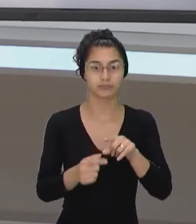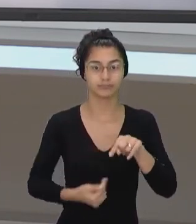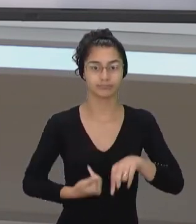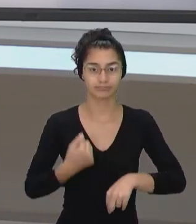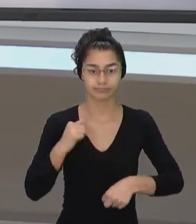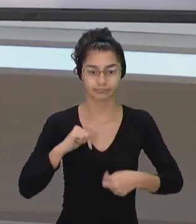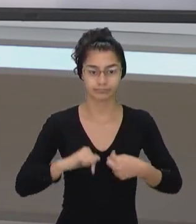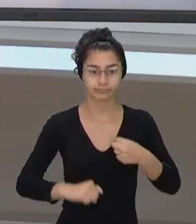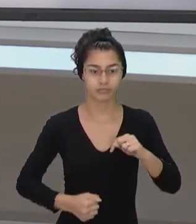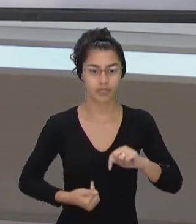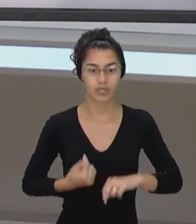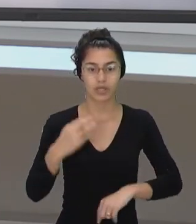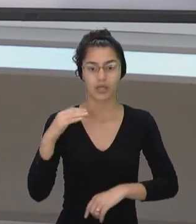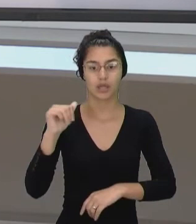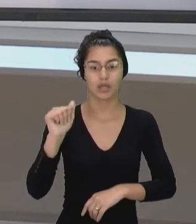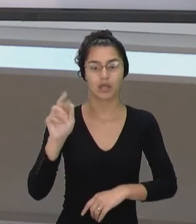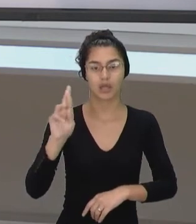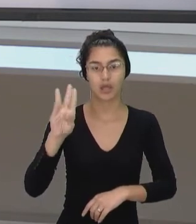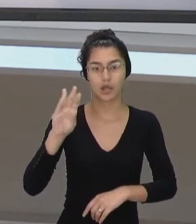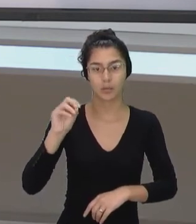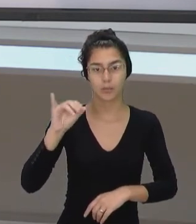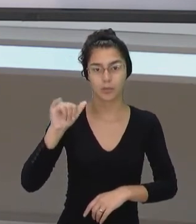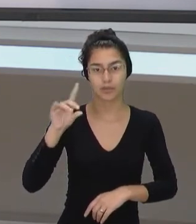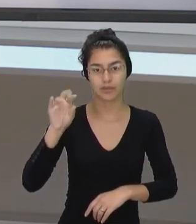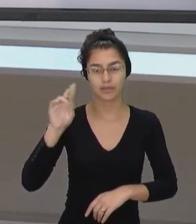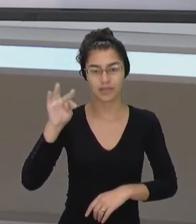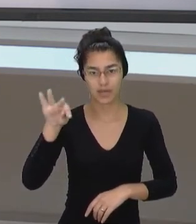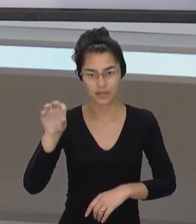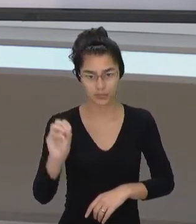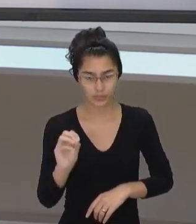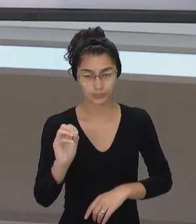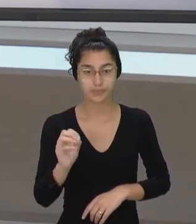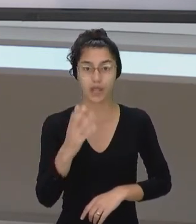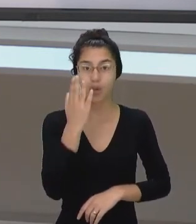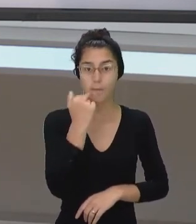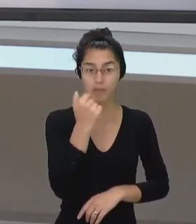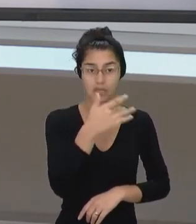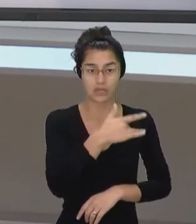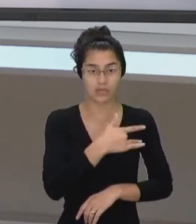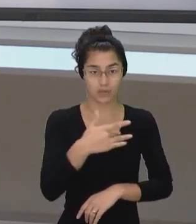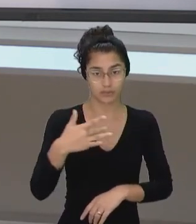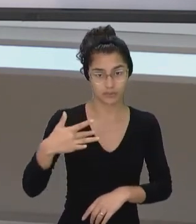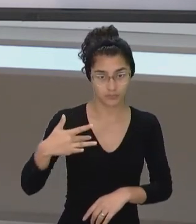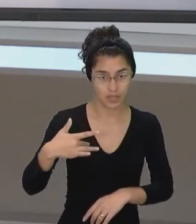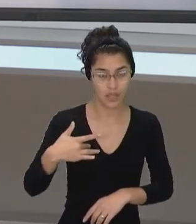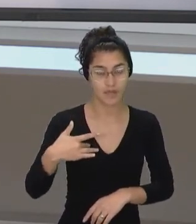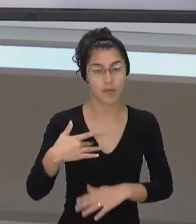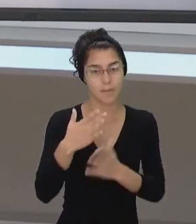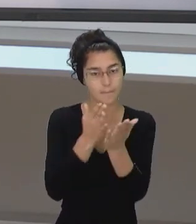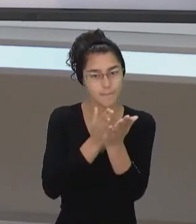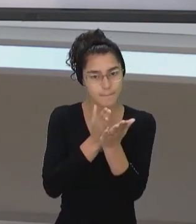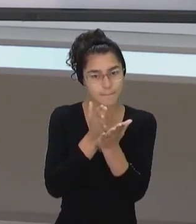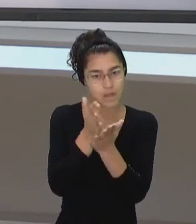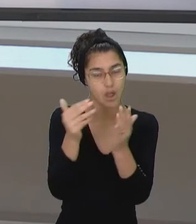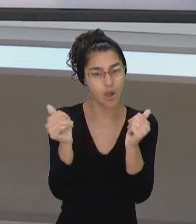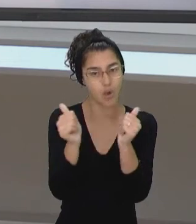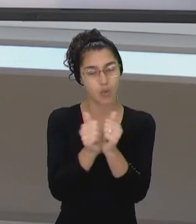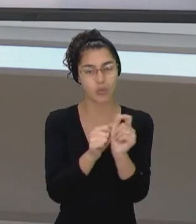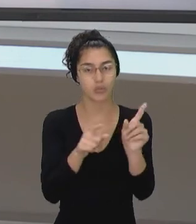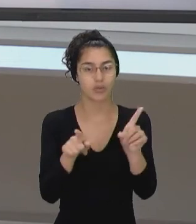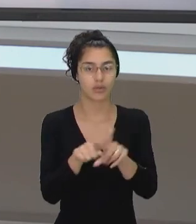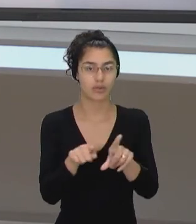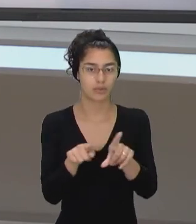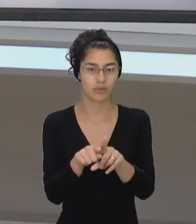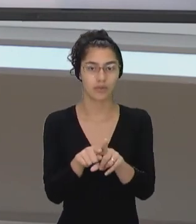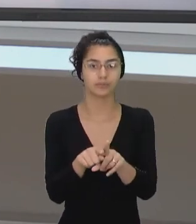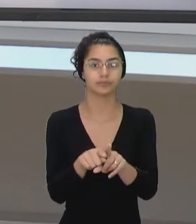ingestão aí de carboidratos. Então, a alimentação saudável, ela caminha junto aí